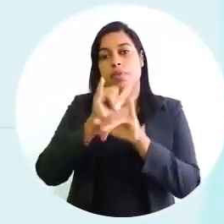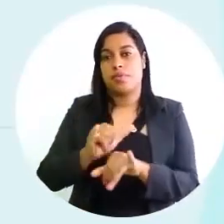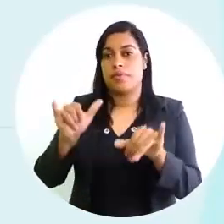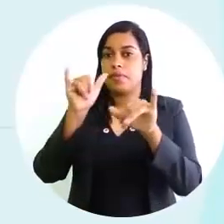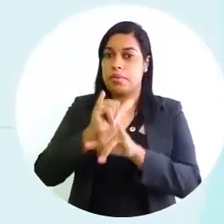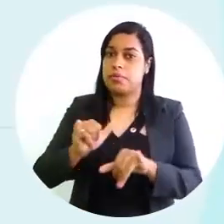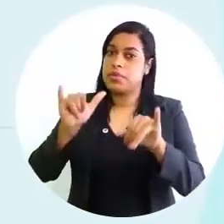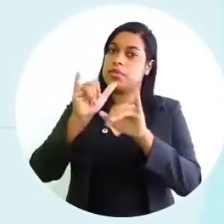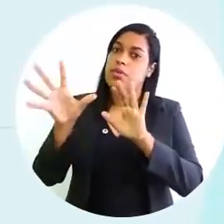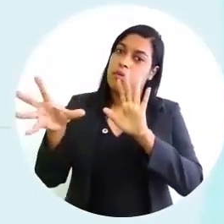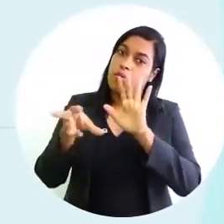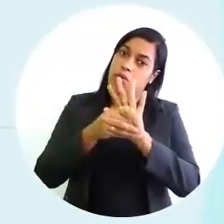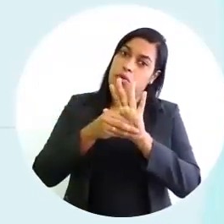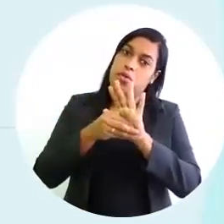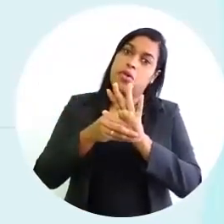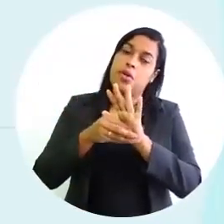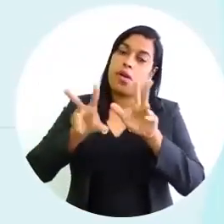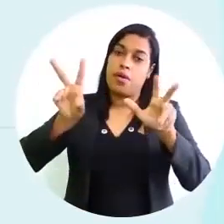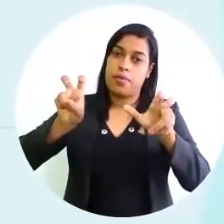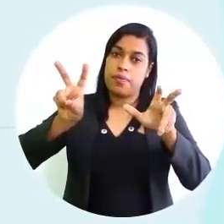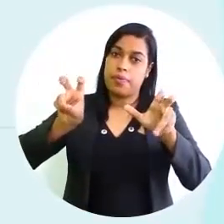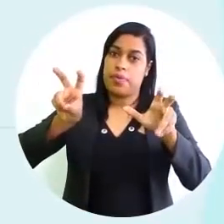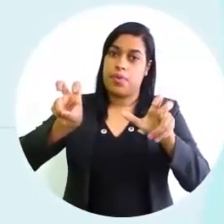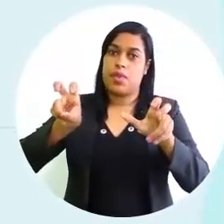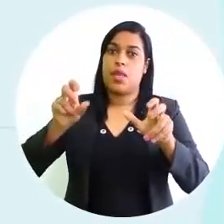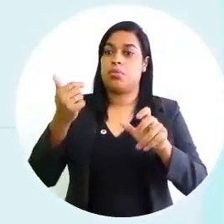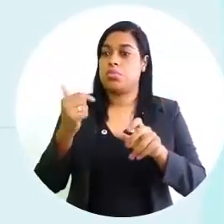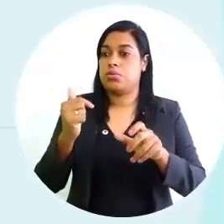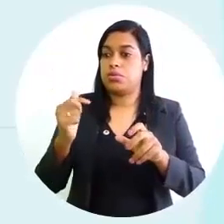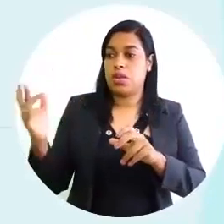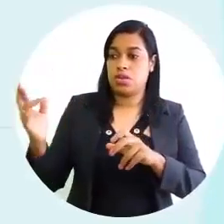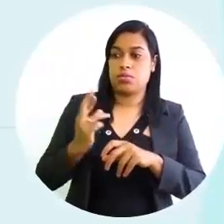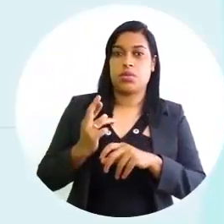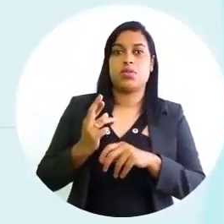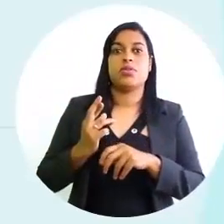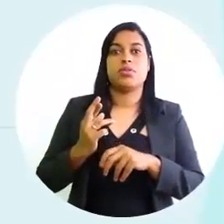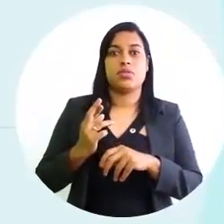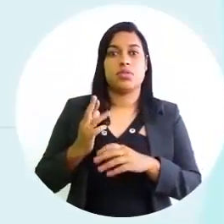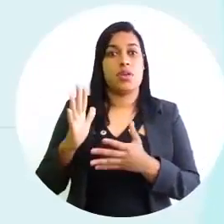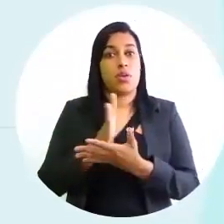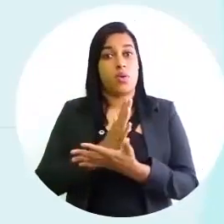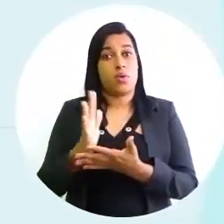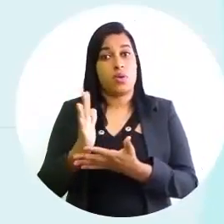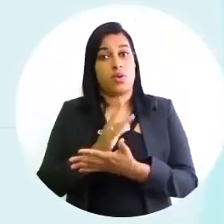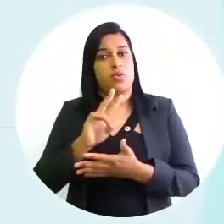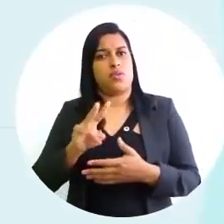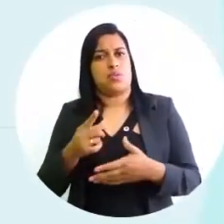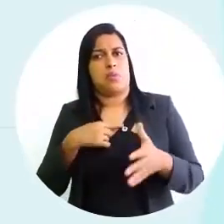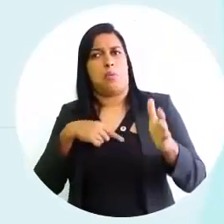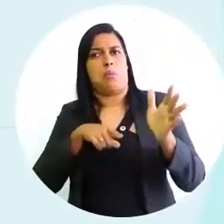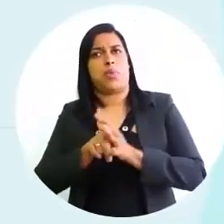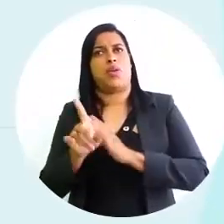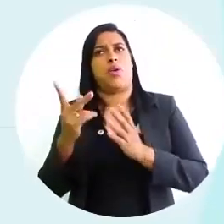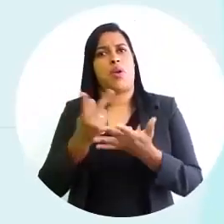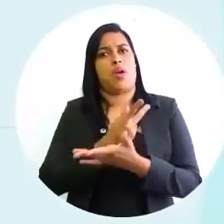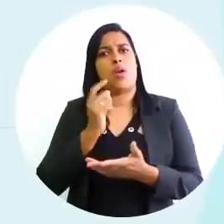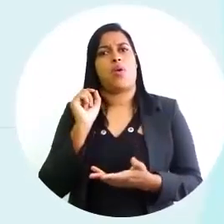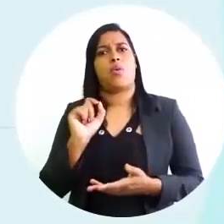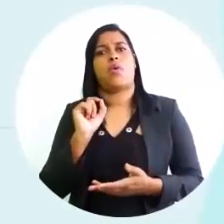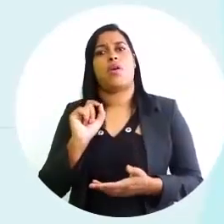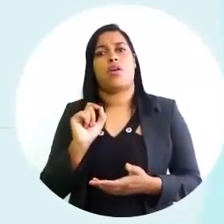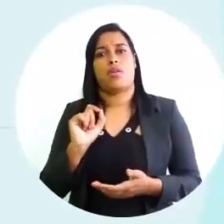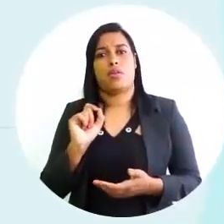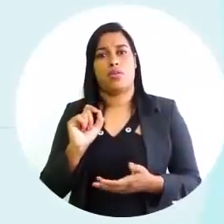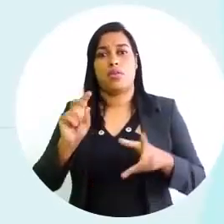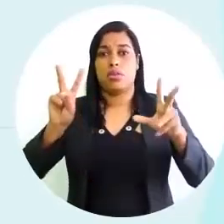informação, colocar um determinado termo e não vir nenhum resultado. Então, às vezes, a gente se pergunta, nossa, o que foi que eu errei aqui?